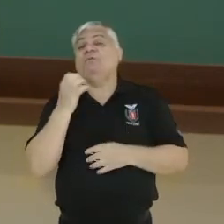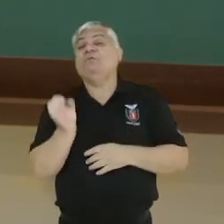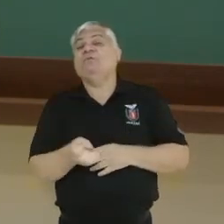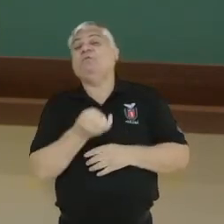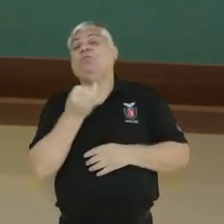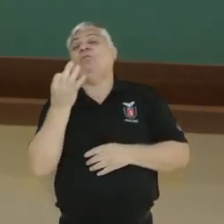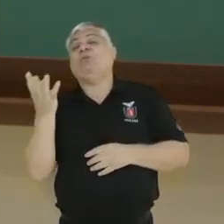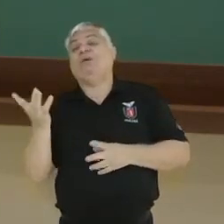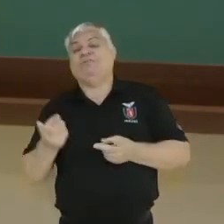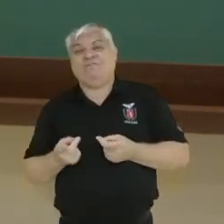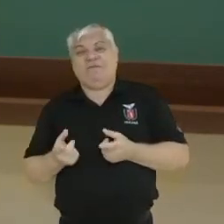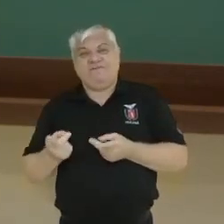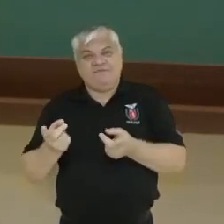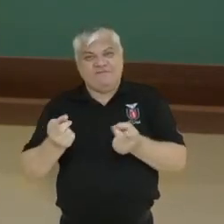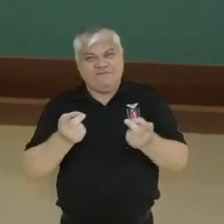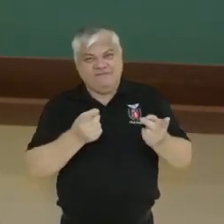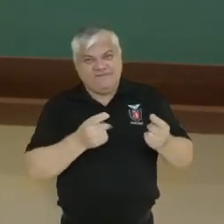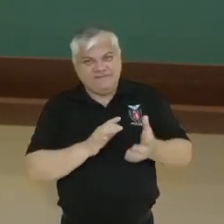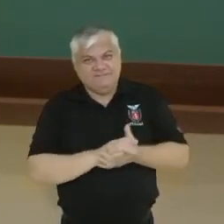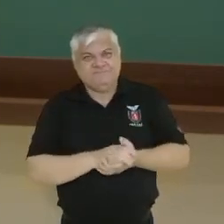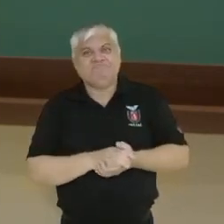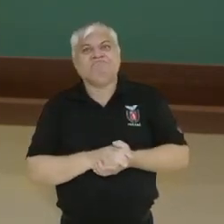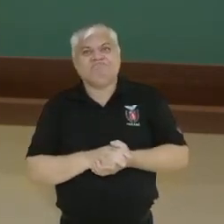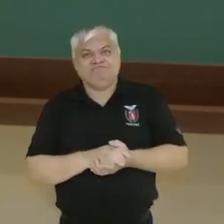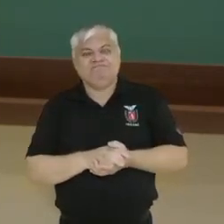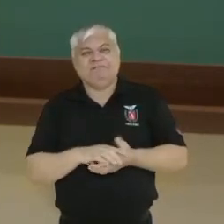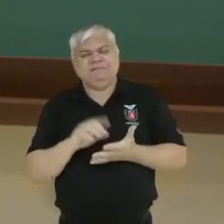à venda dentro da sua loja. Então há